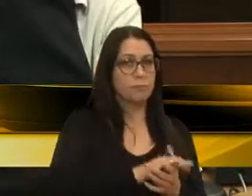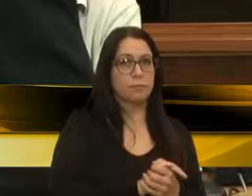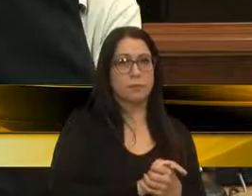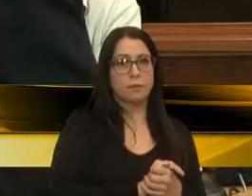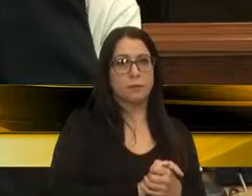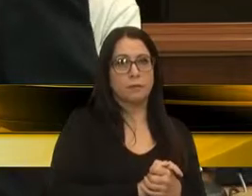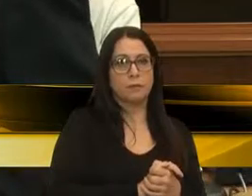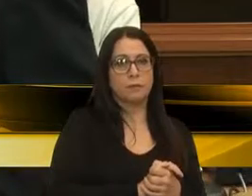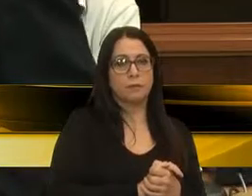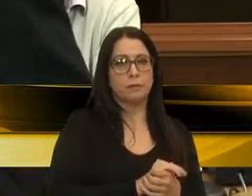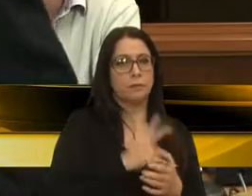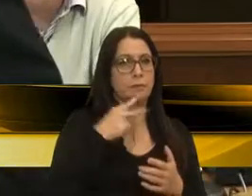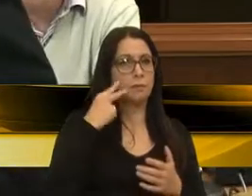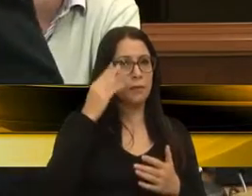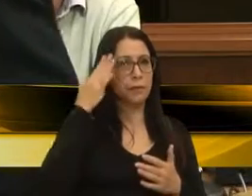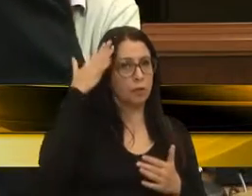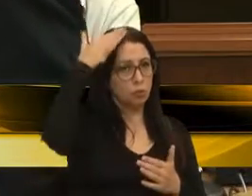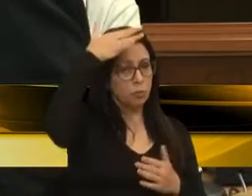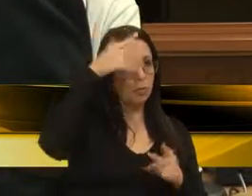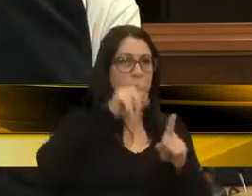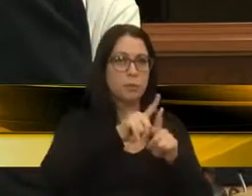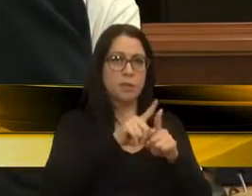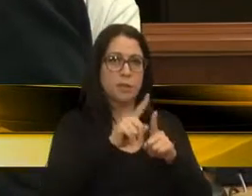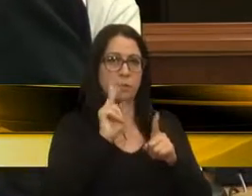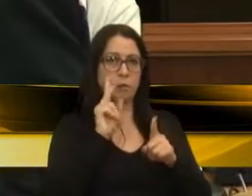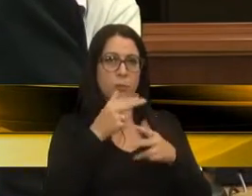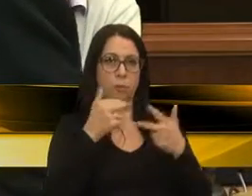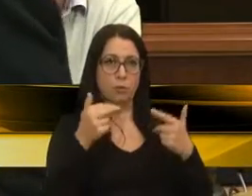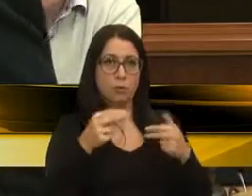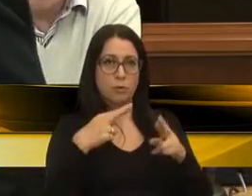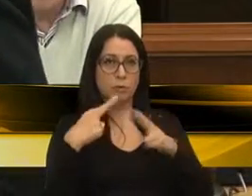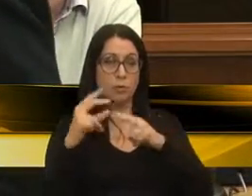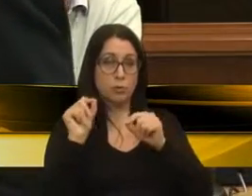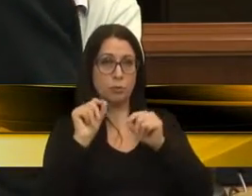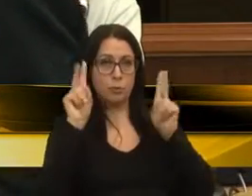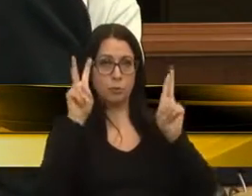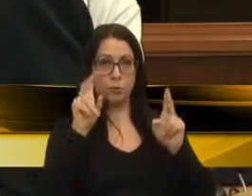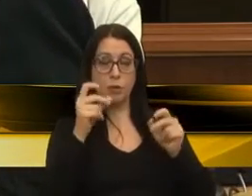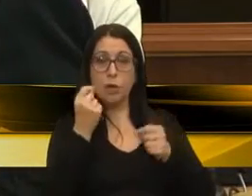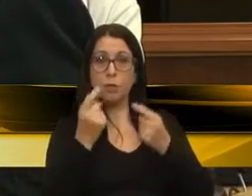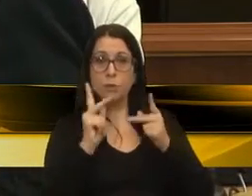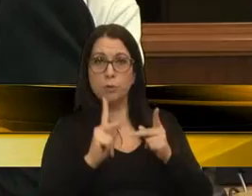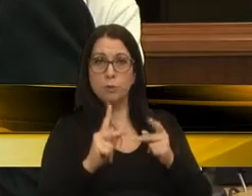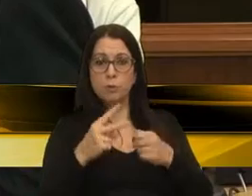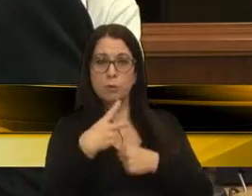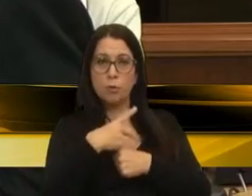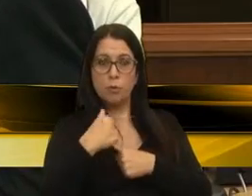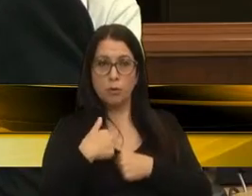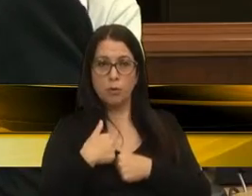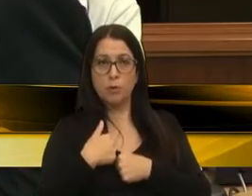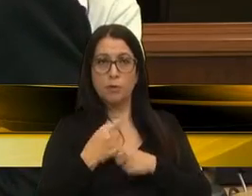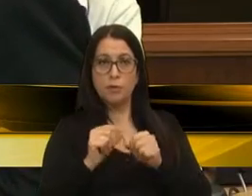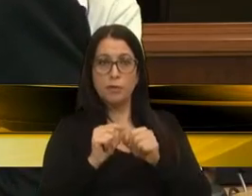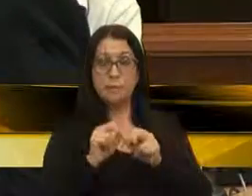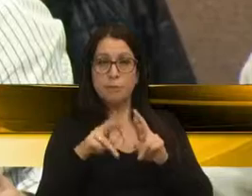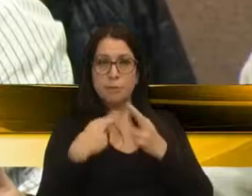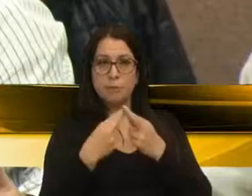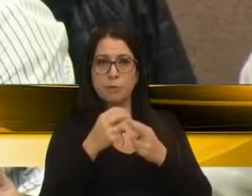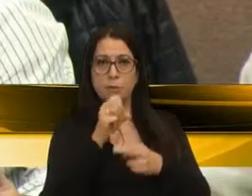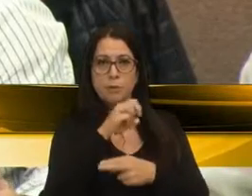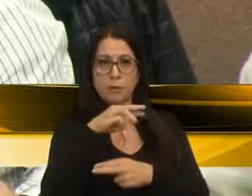gentileza. Vereador Tomé, eu tomei pé de algumas situações com relação a esse assunto e alguns moradores nos procuraram também e nós fizemos uma reunião na